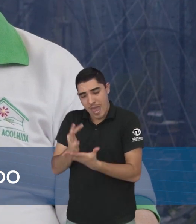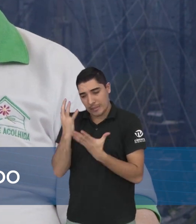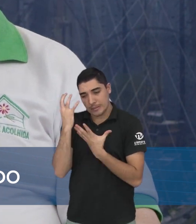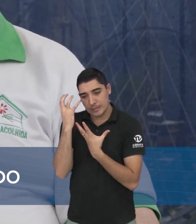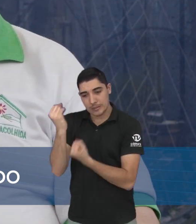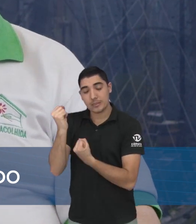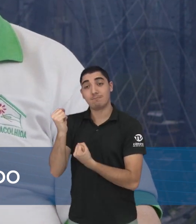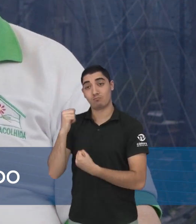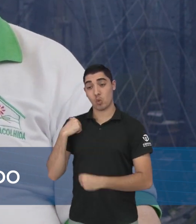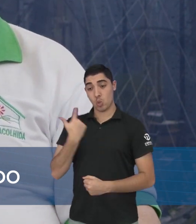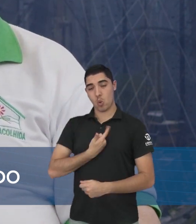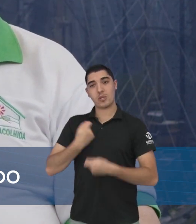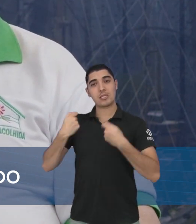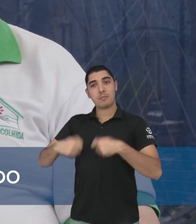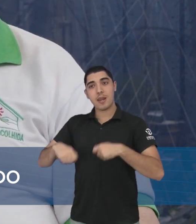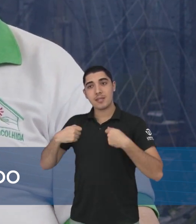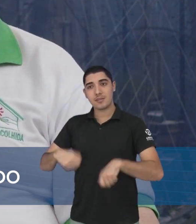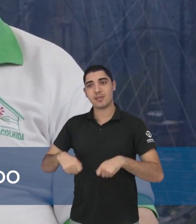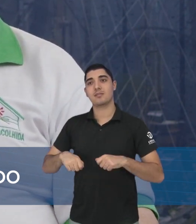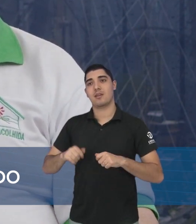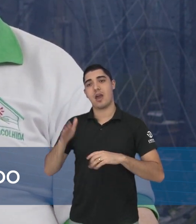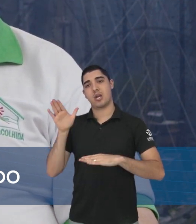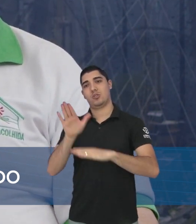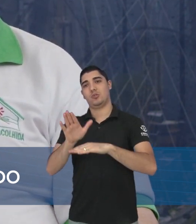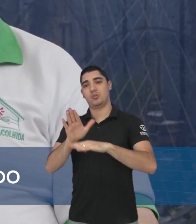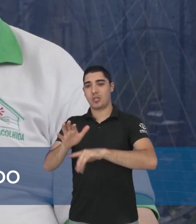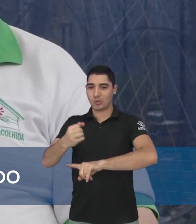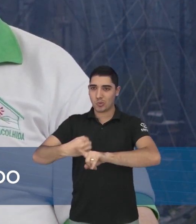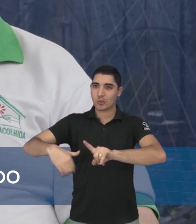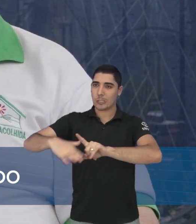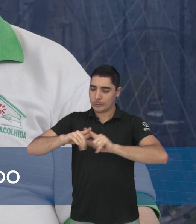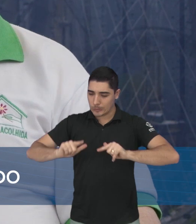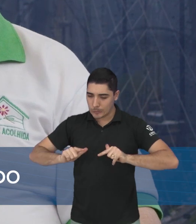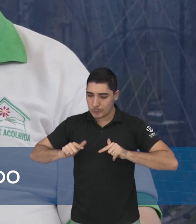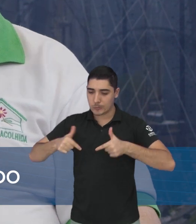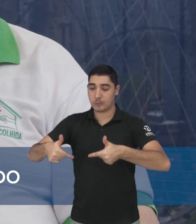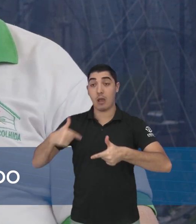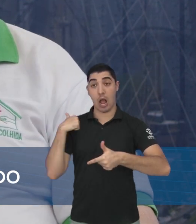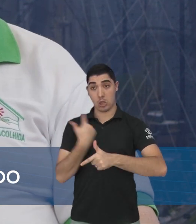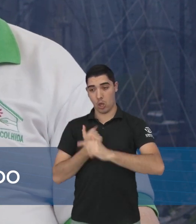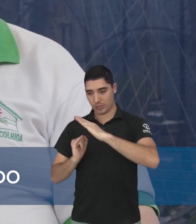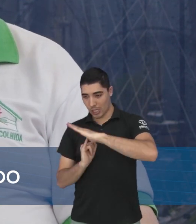precisa de nós, da nossa ação social,